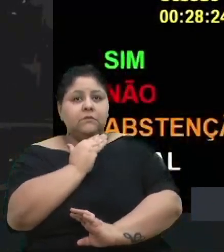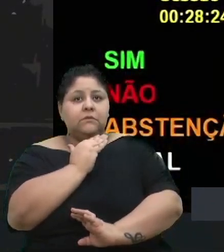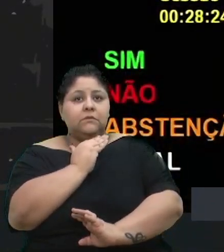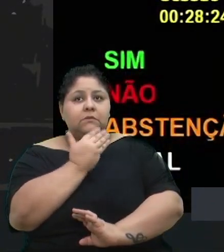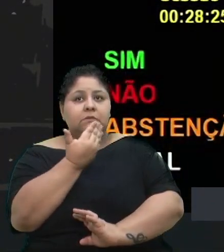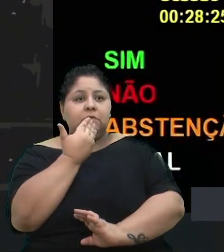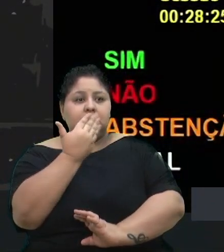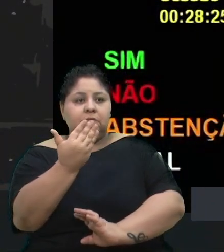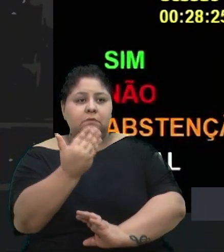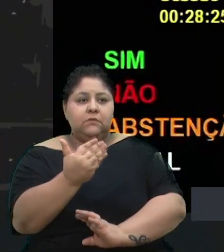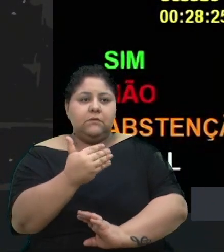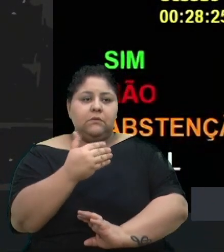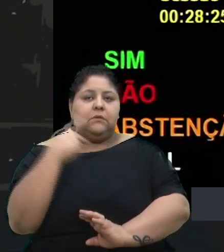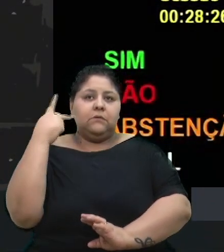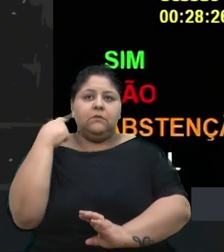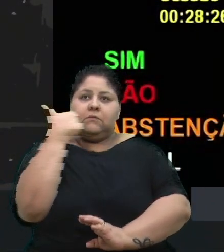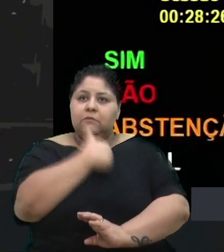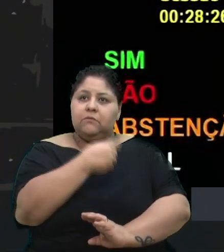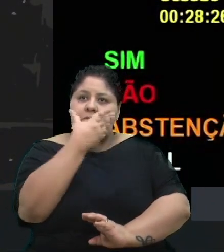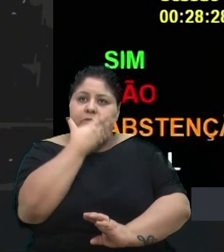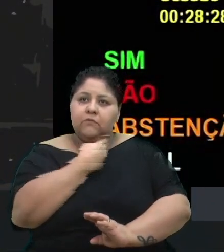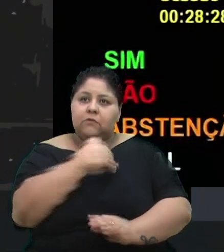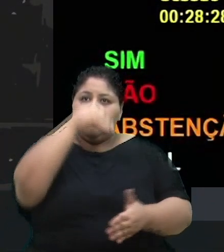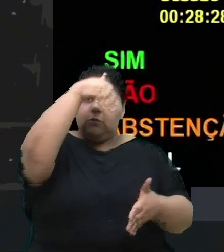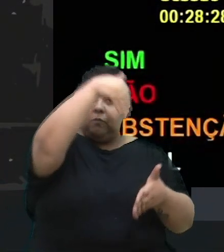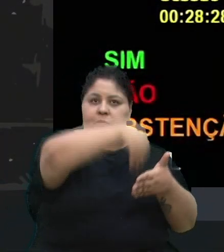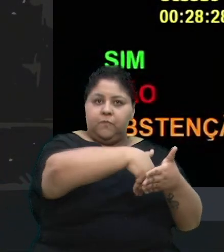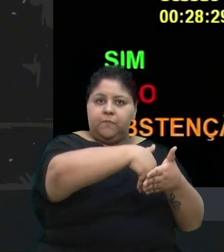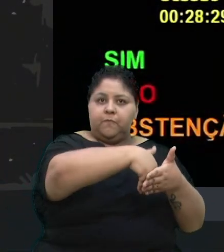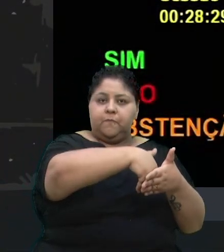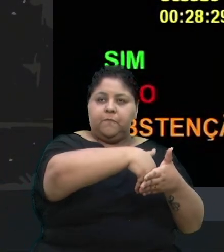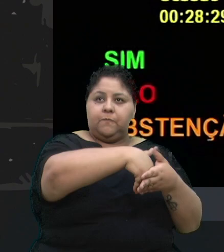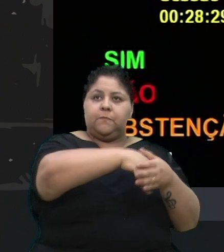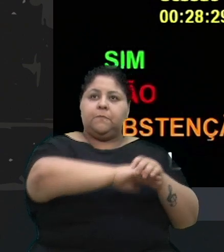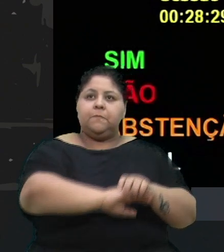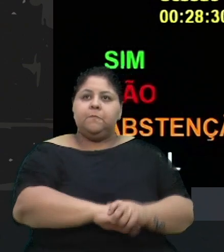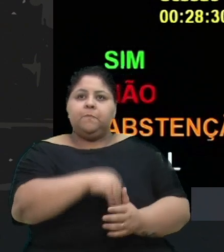Solicito, vereadores e vereadoras, que registrem seus votos.